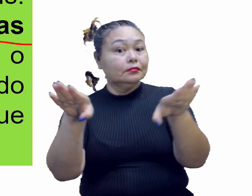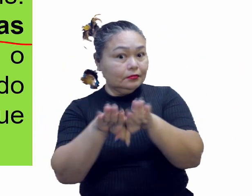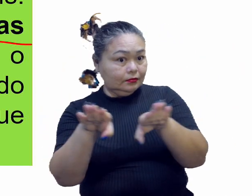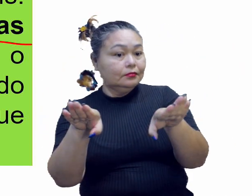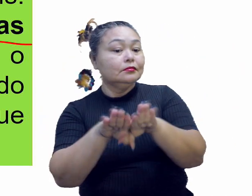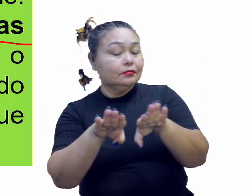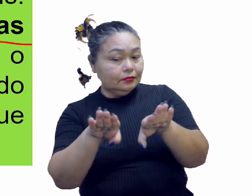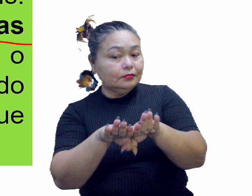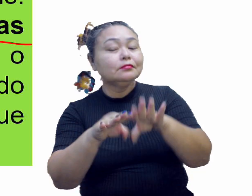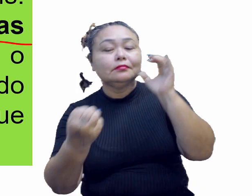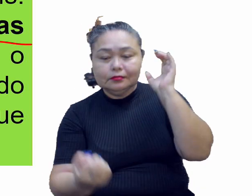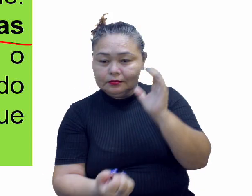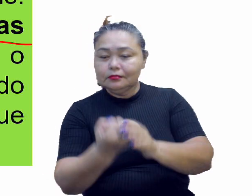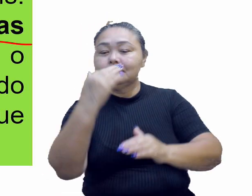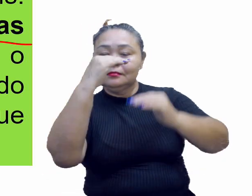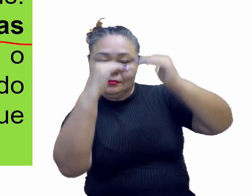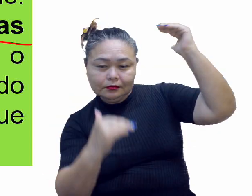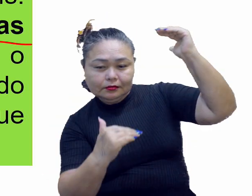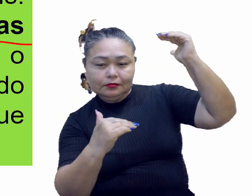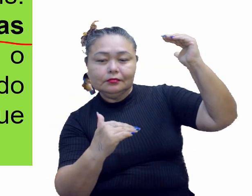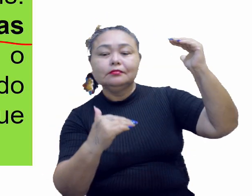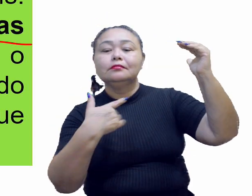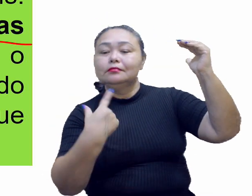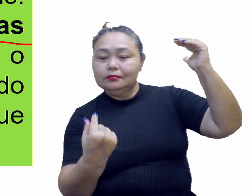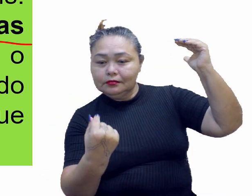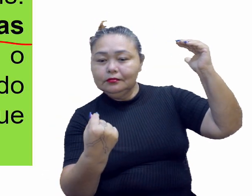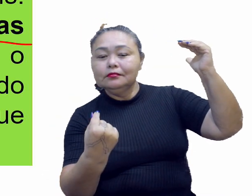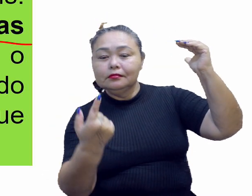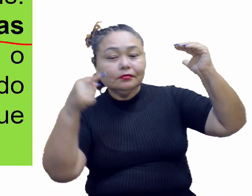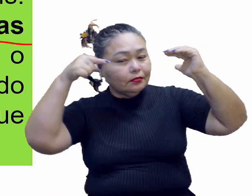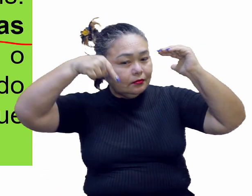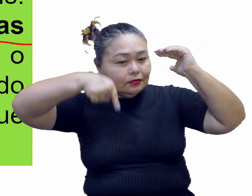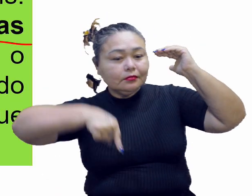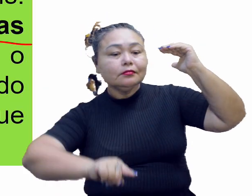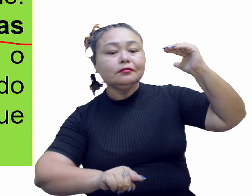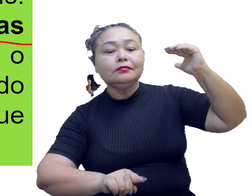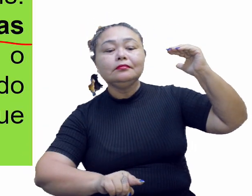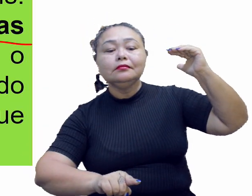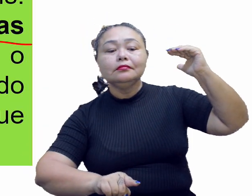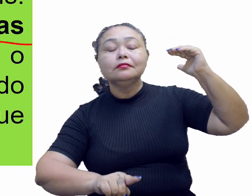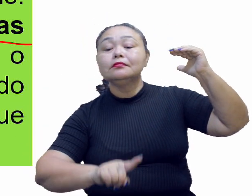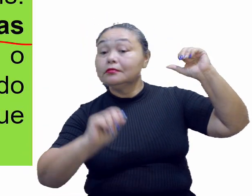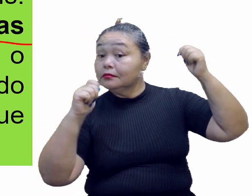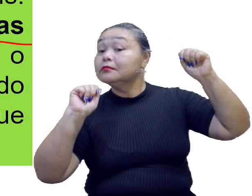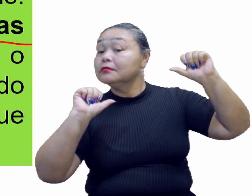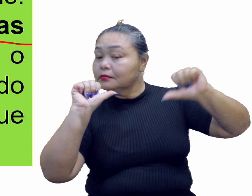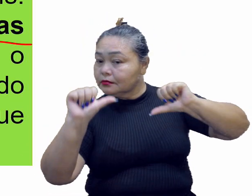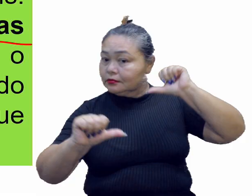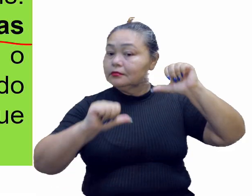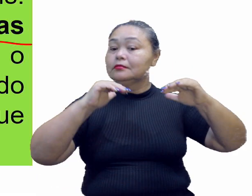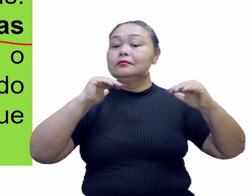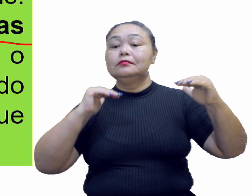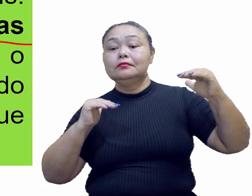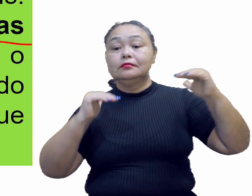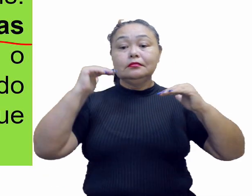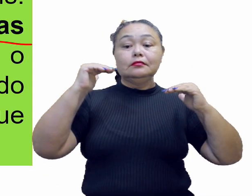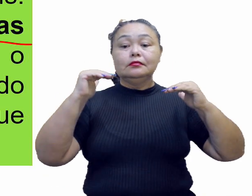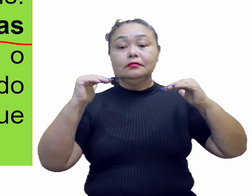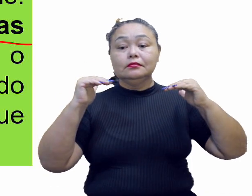também havia criado desigualdades econômicas profundas que precisavam ser